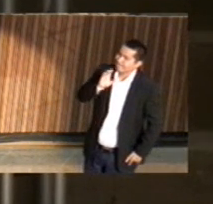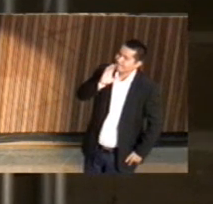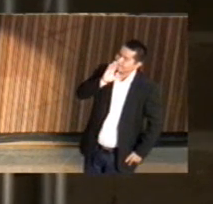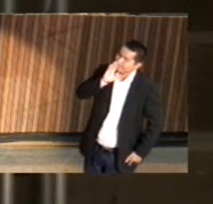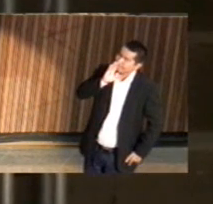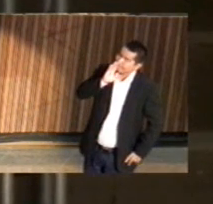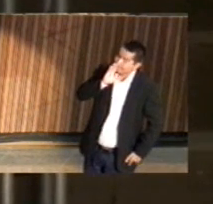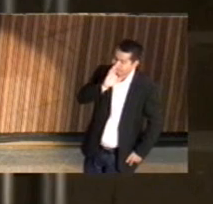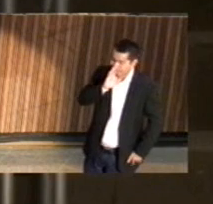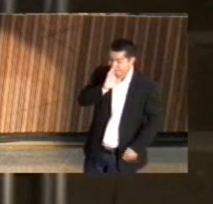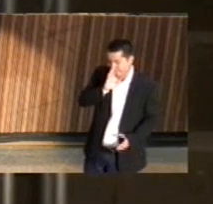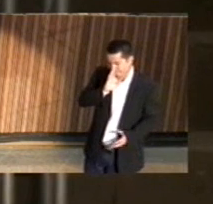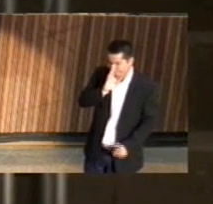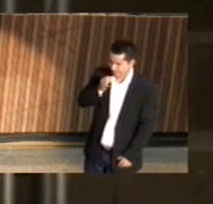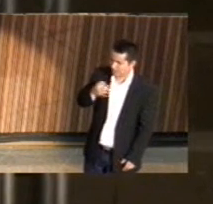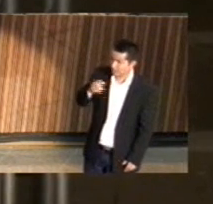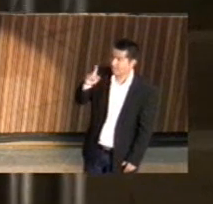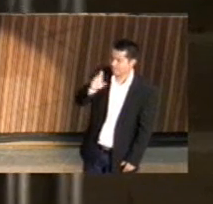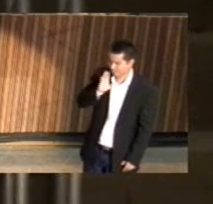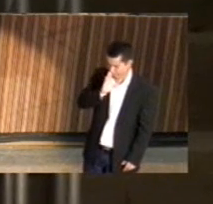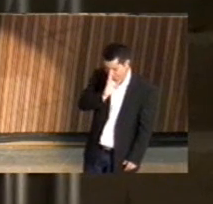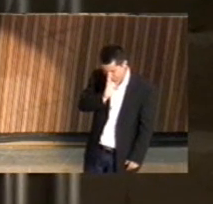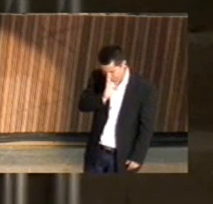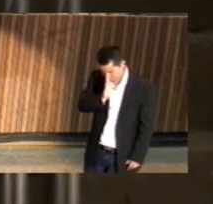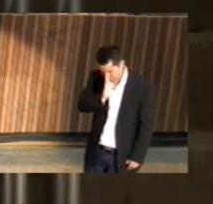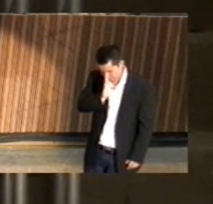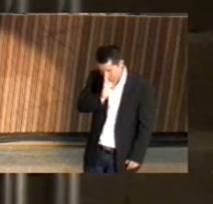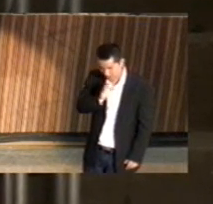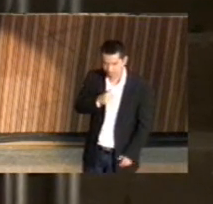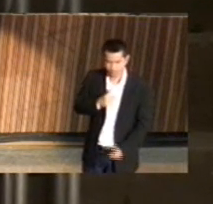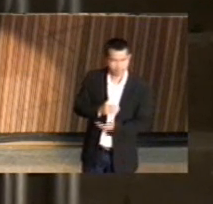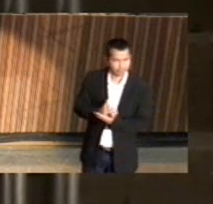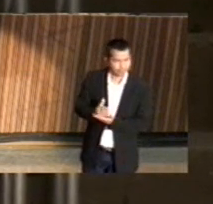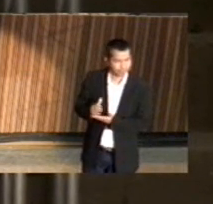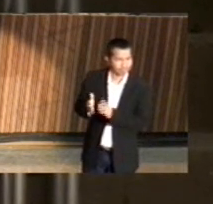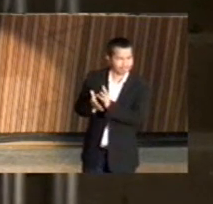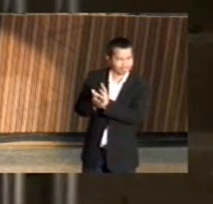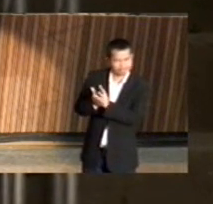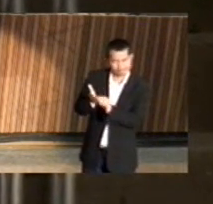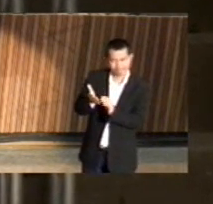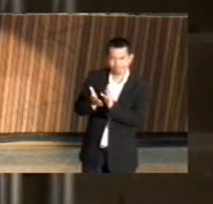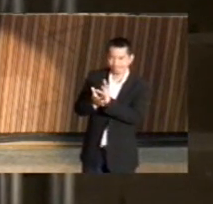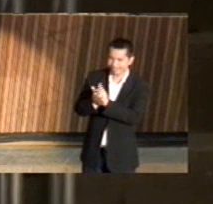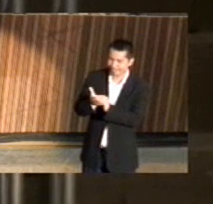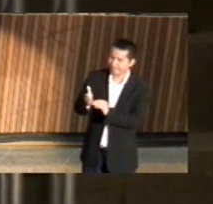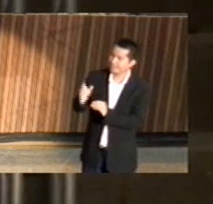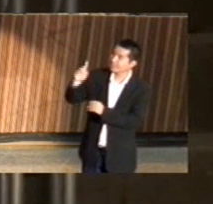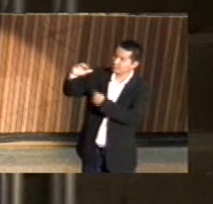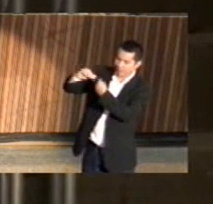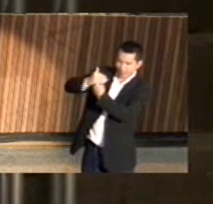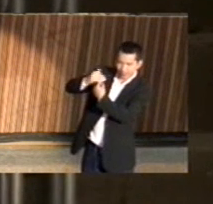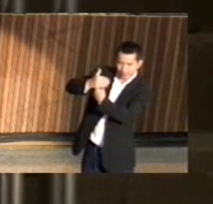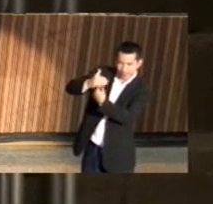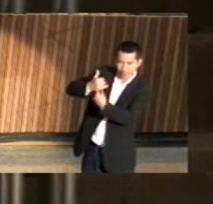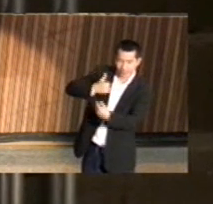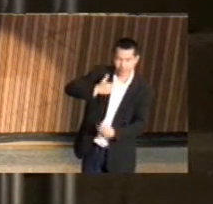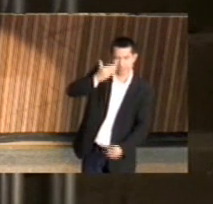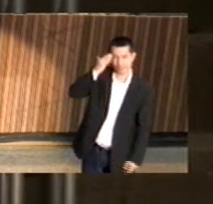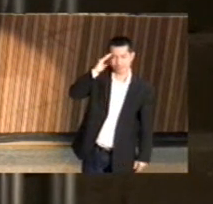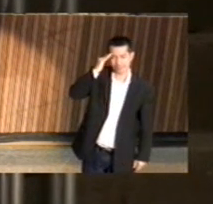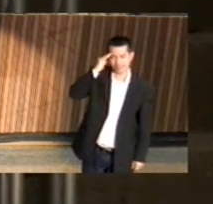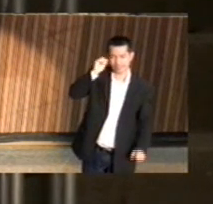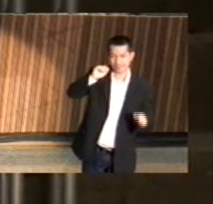era de uma igreja batista de São Paulo. E ele disse para mim: sabe, eu perdi meu talão de cheque aqui, não tenho dinheiro para pagar